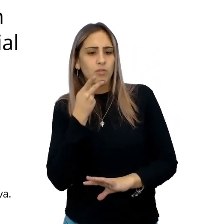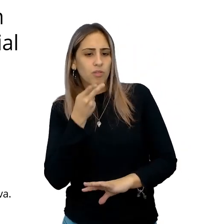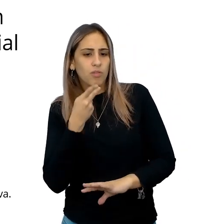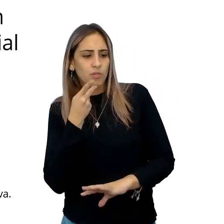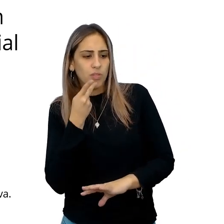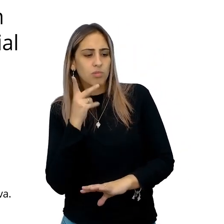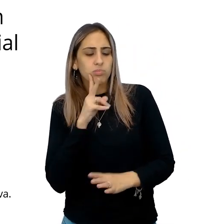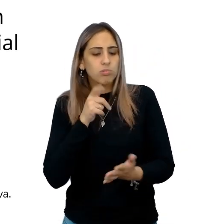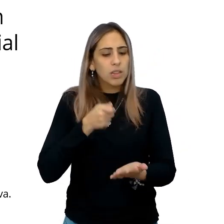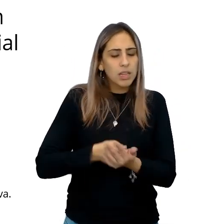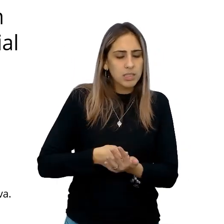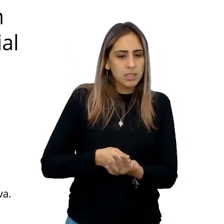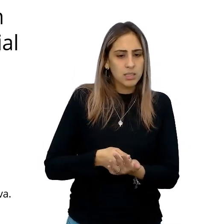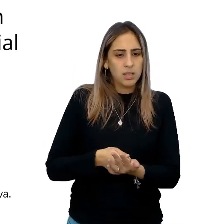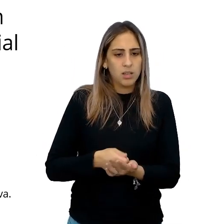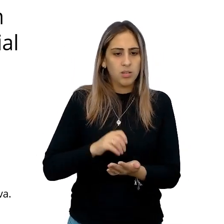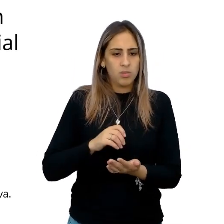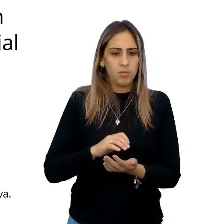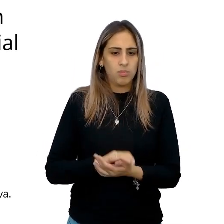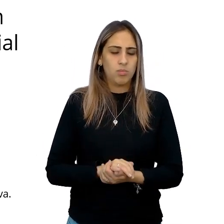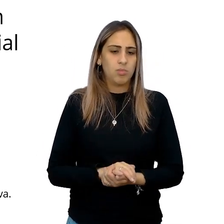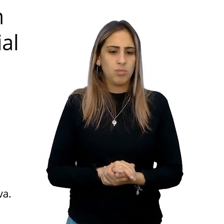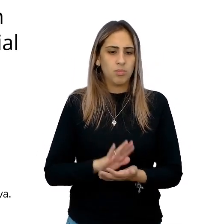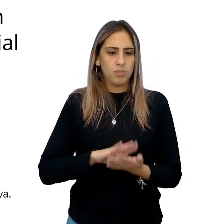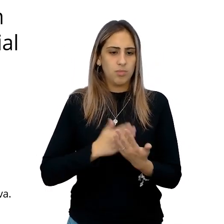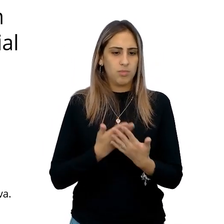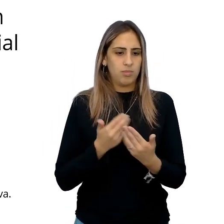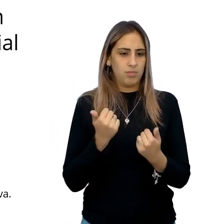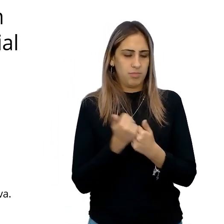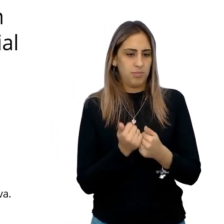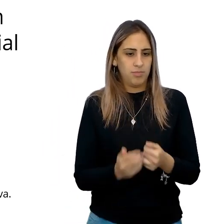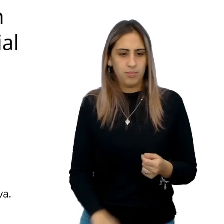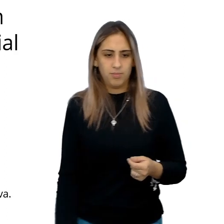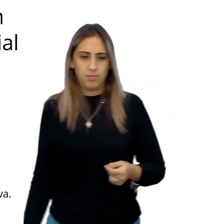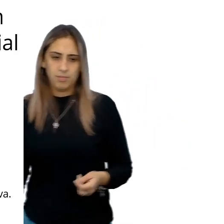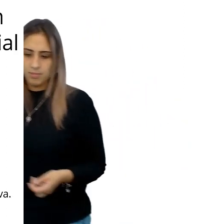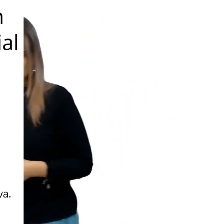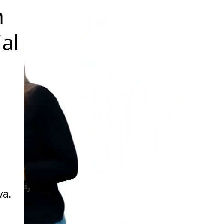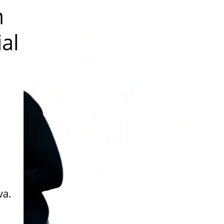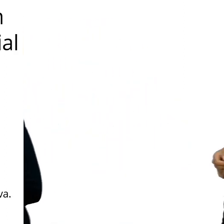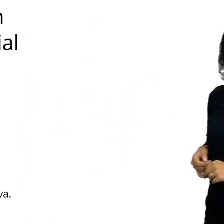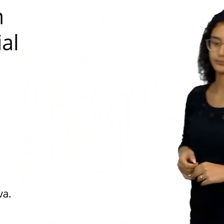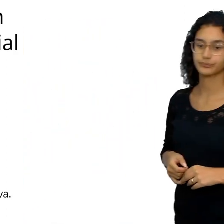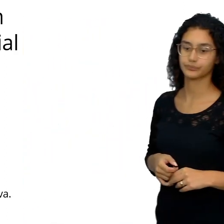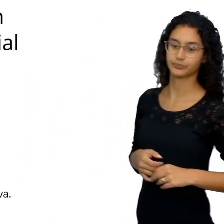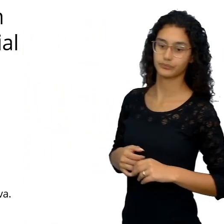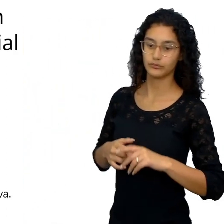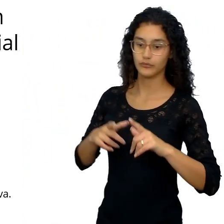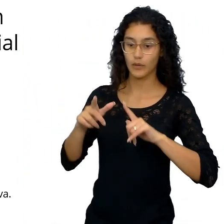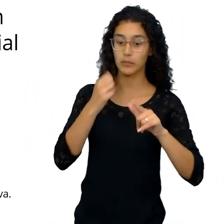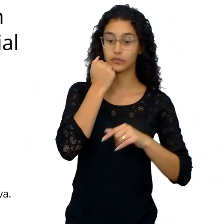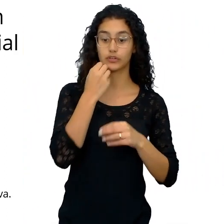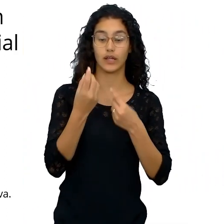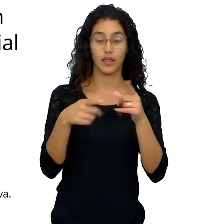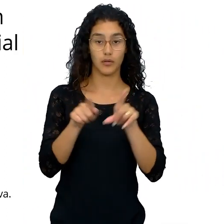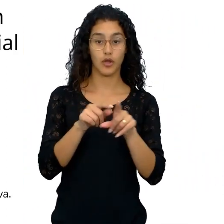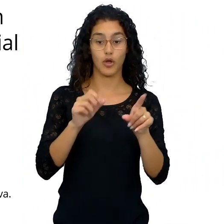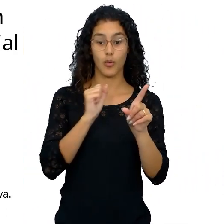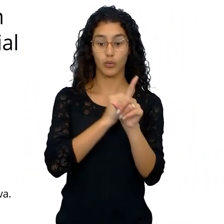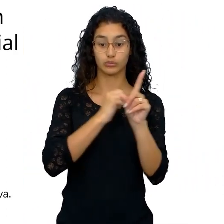tomada de decisão, né? O trabalho dos cientistas como um grupo social. A gente